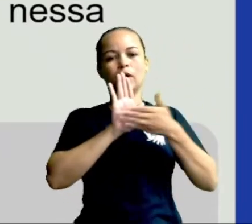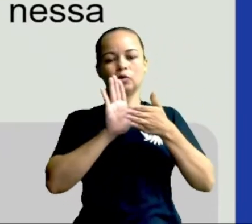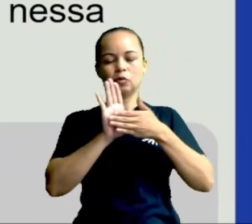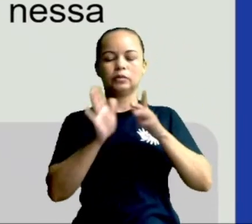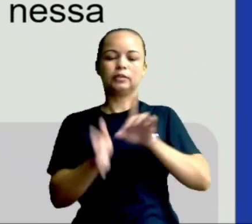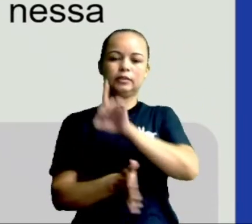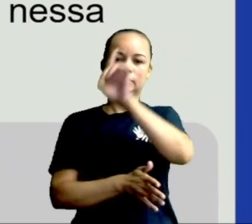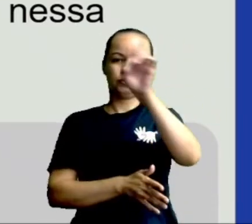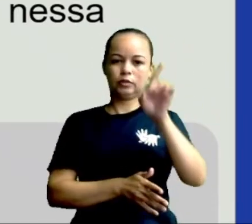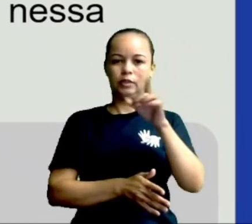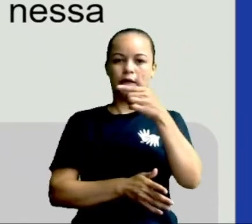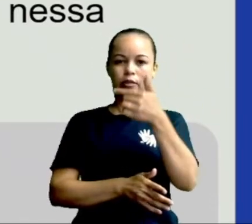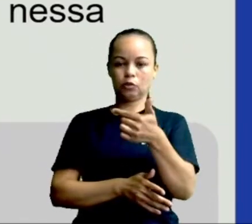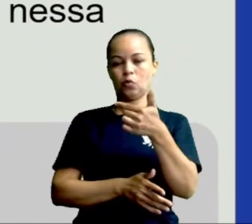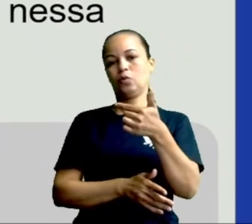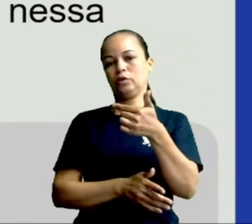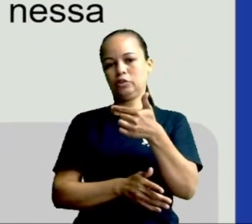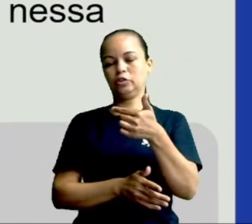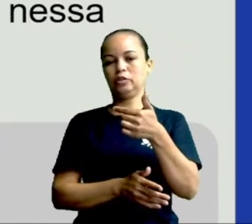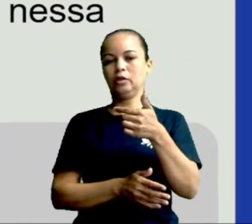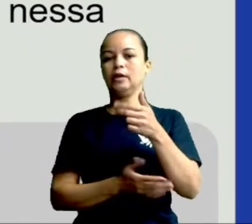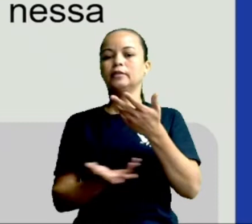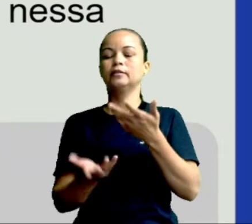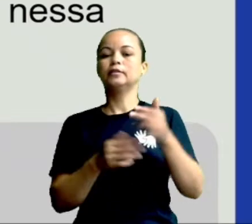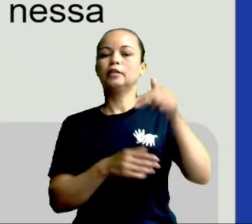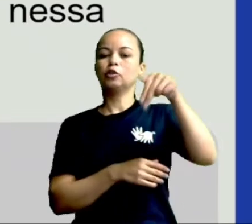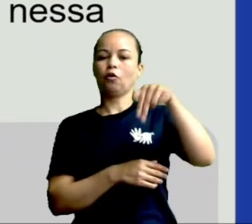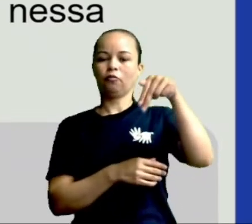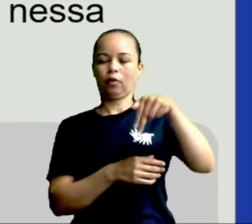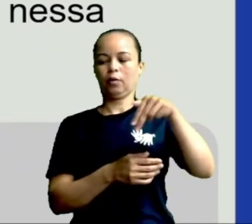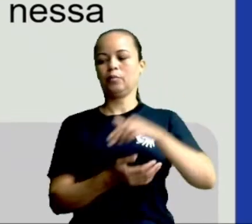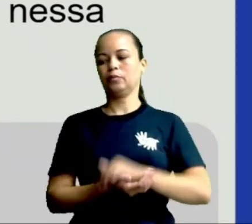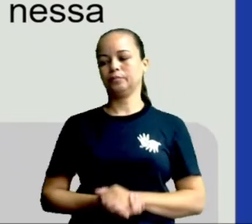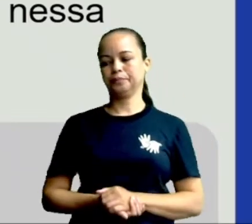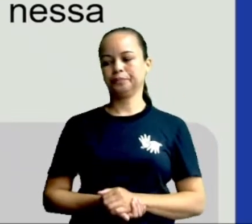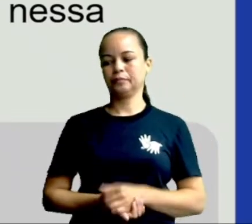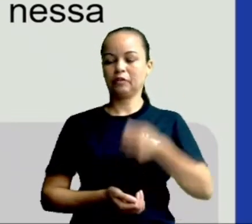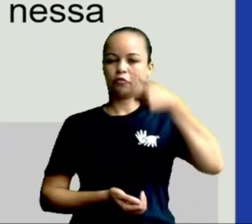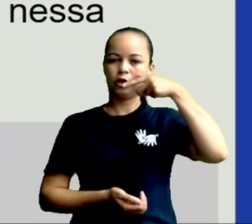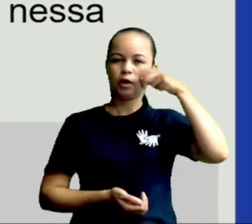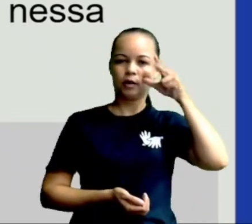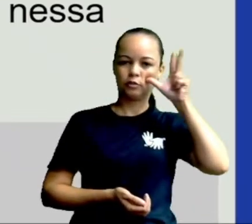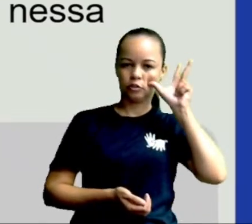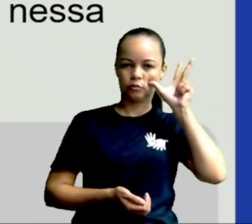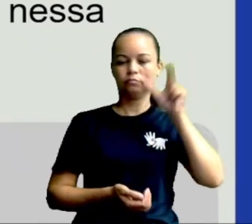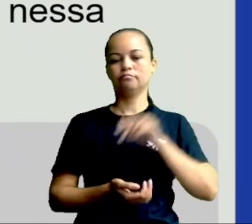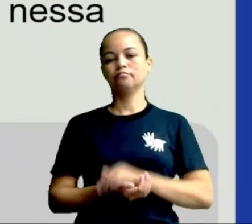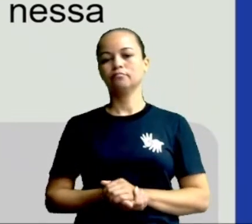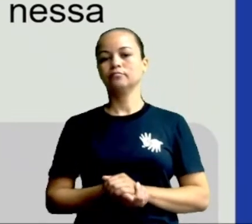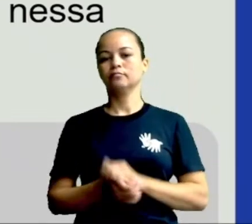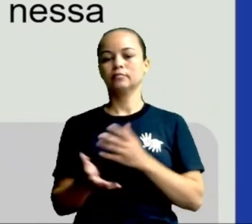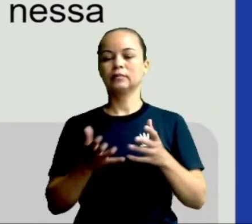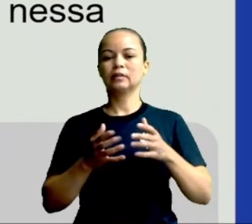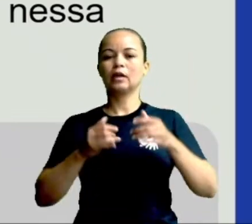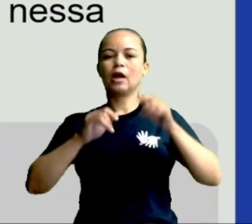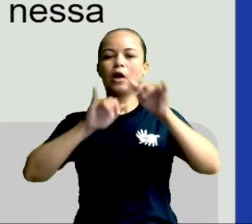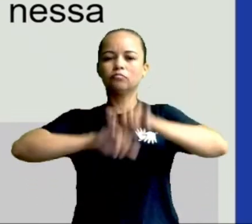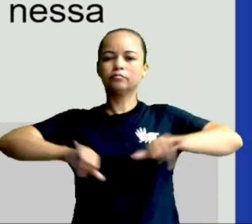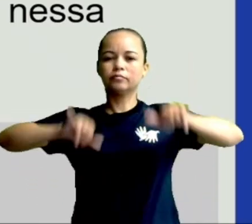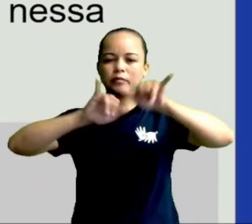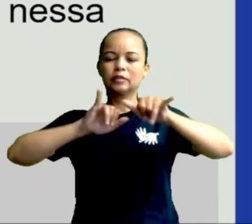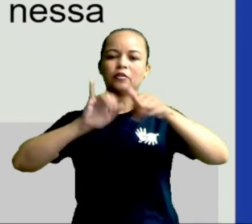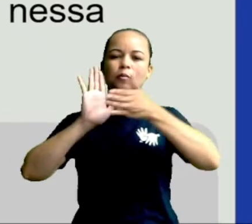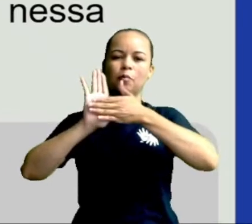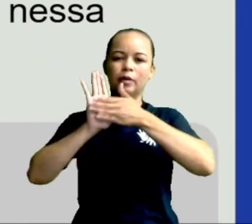no dia de ontem. Percebam que é uma notícia, um texto jornalístico que foi publicado